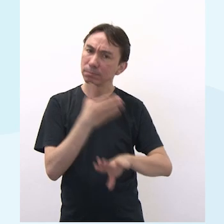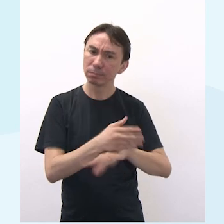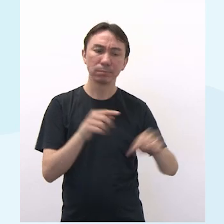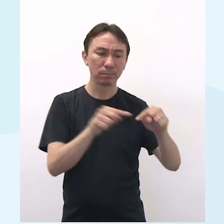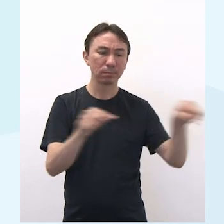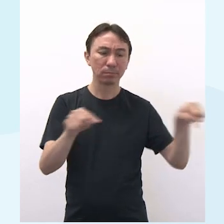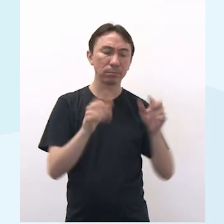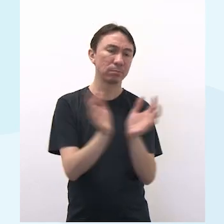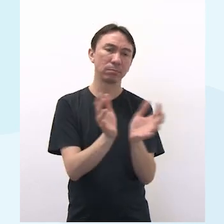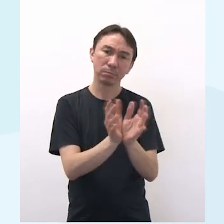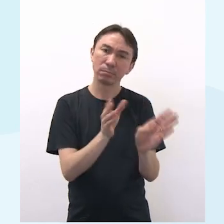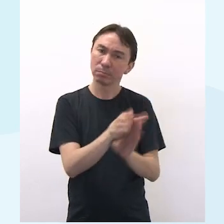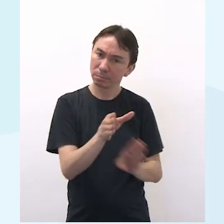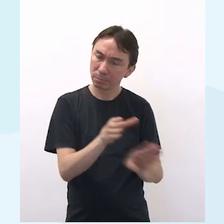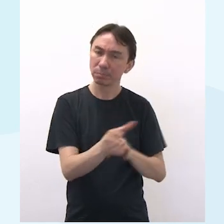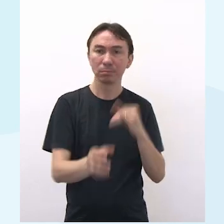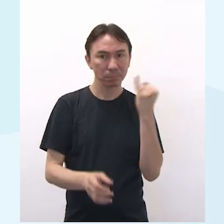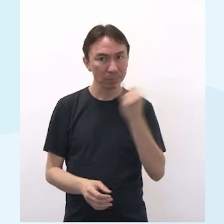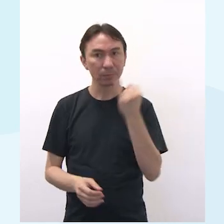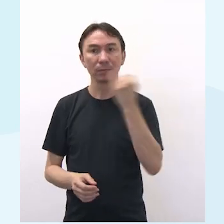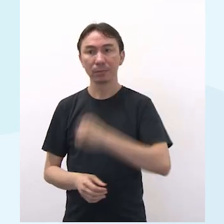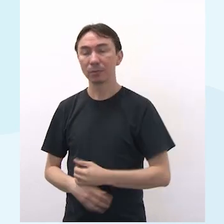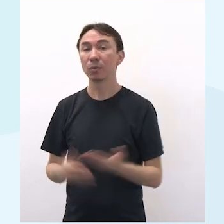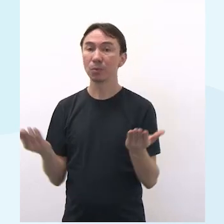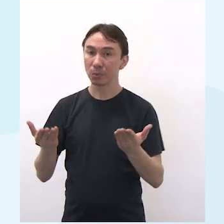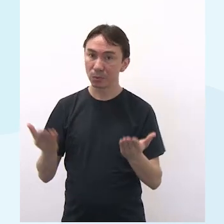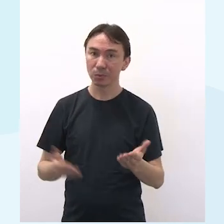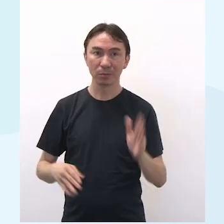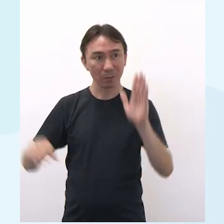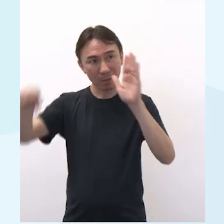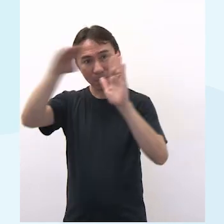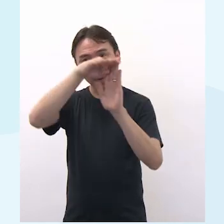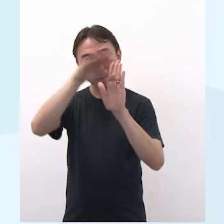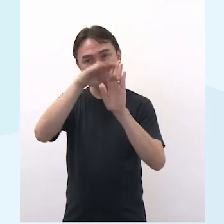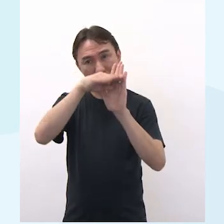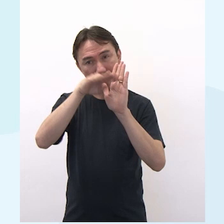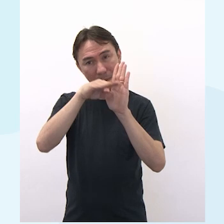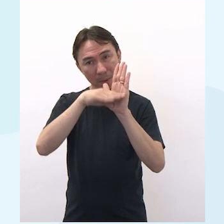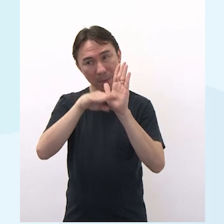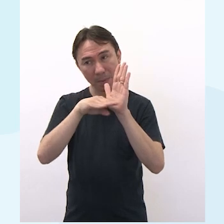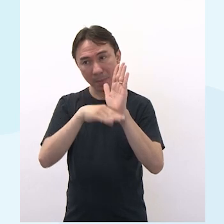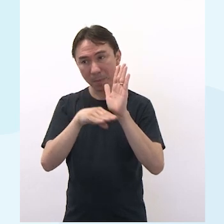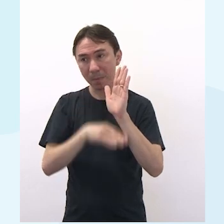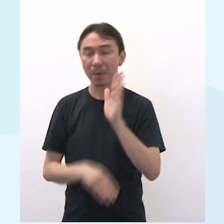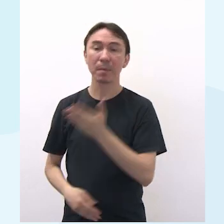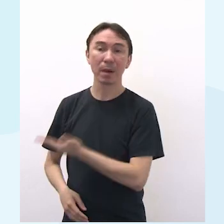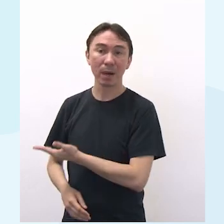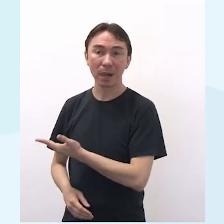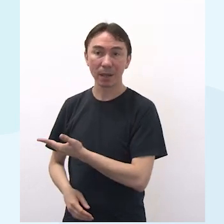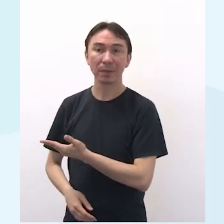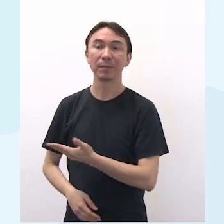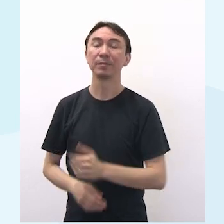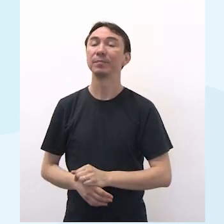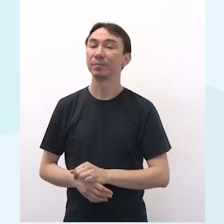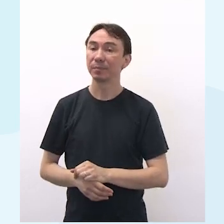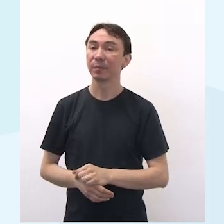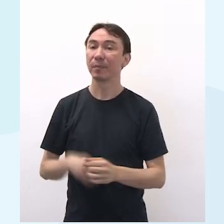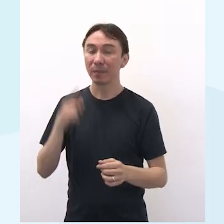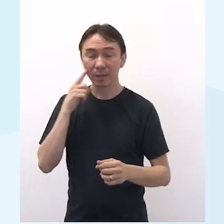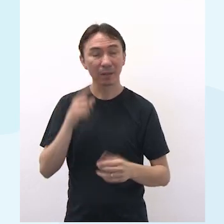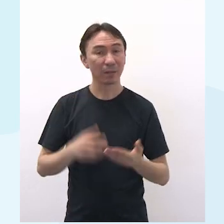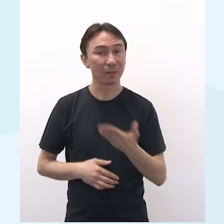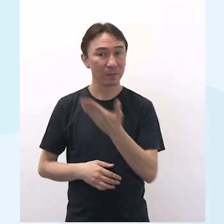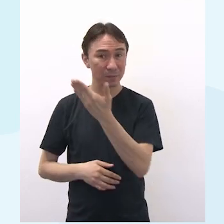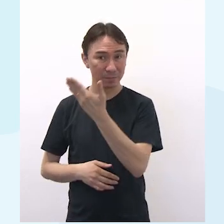nossa pauta de hoje será a apresentação, o tema, os objetivos, uma